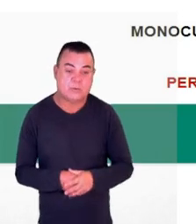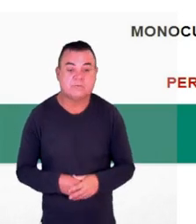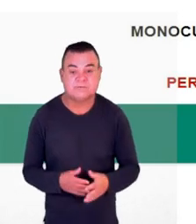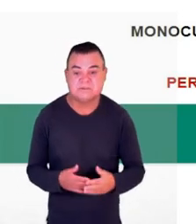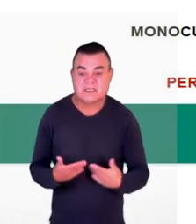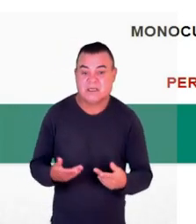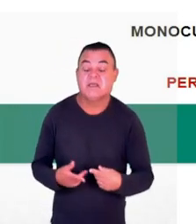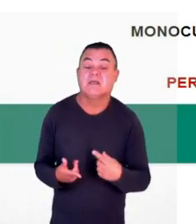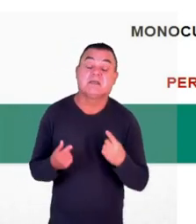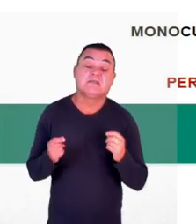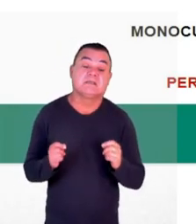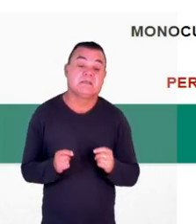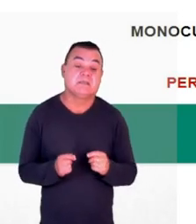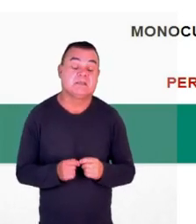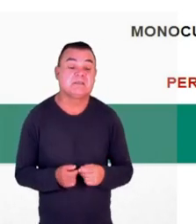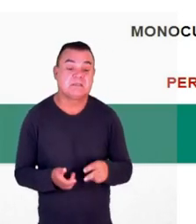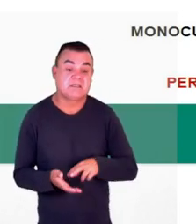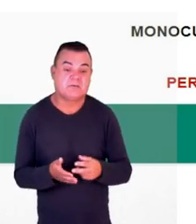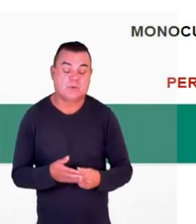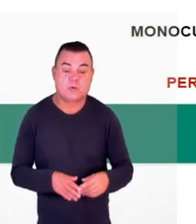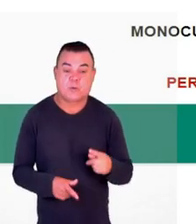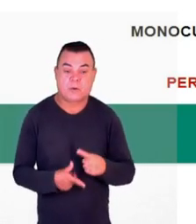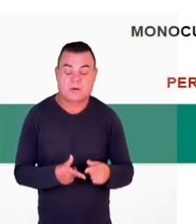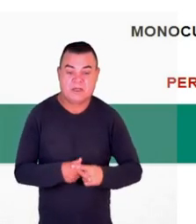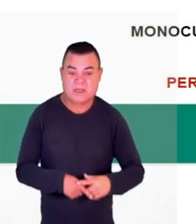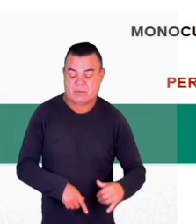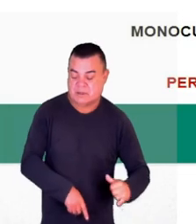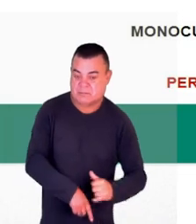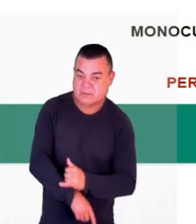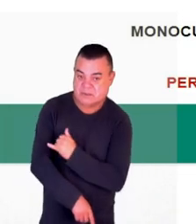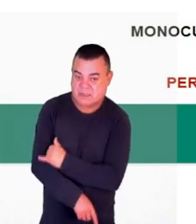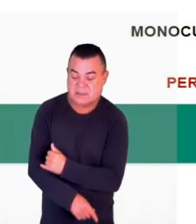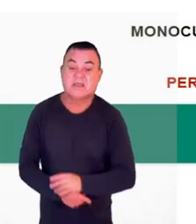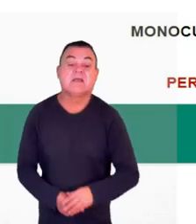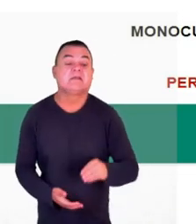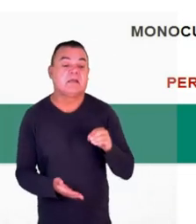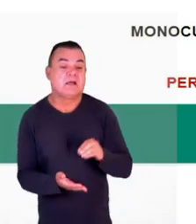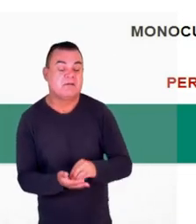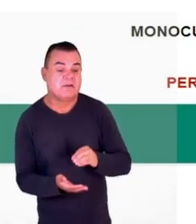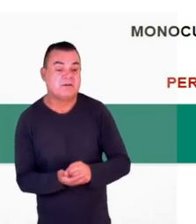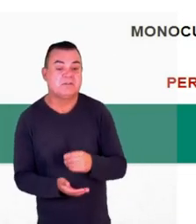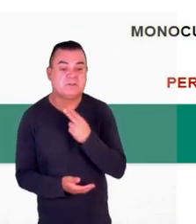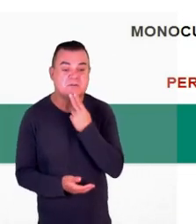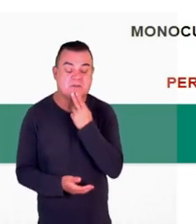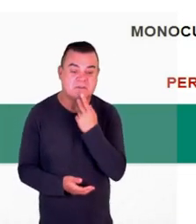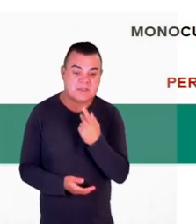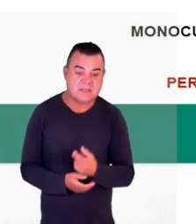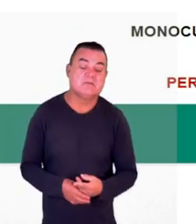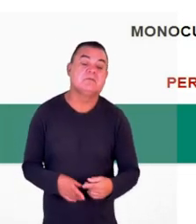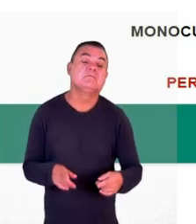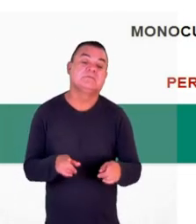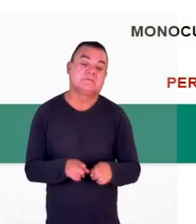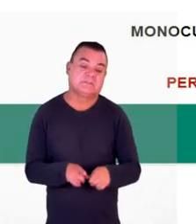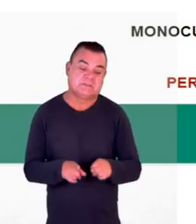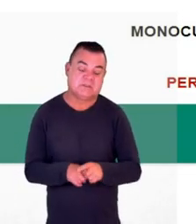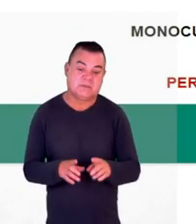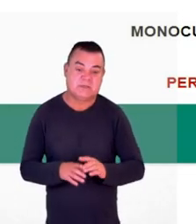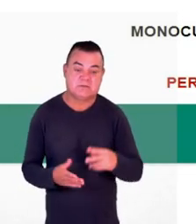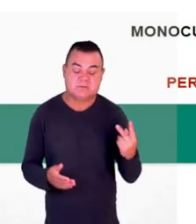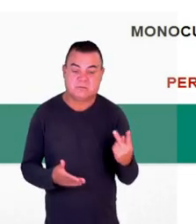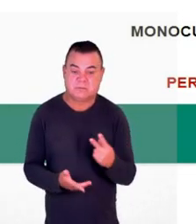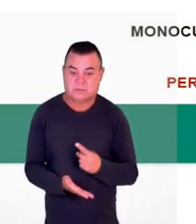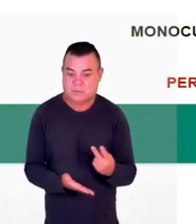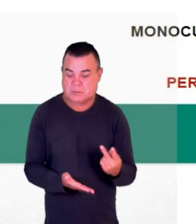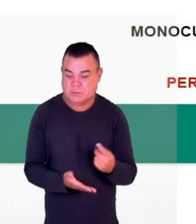obesidade da desnutrição e das mudanças climáticas eh essa agricultura isso já vem sendo reconhecido pelo painel de